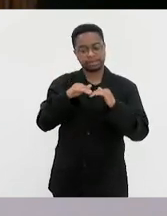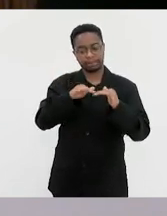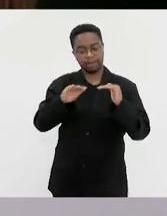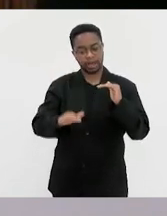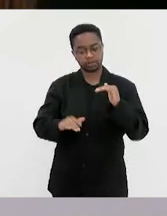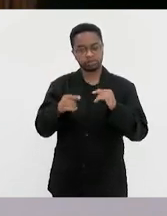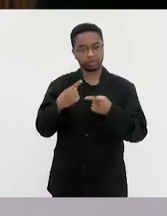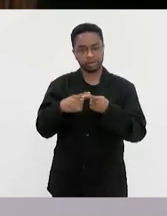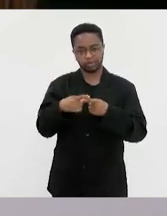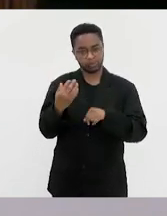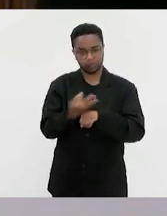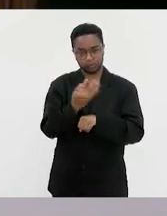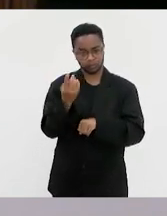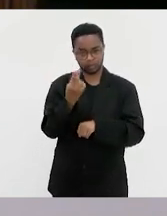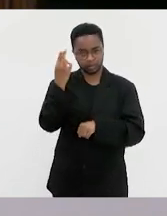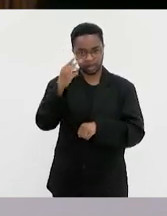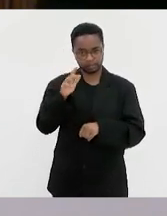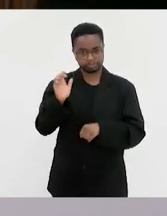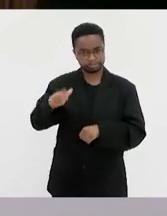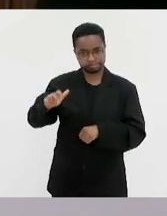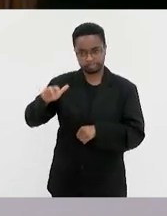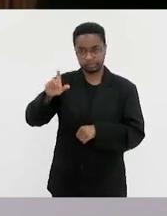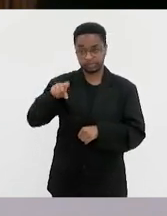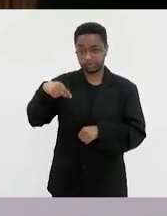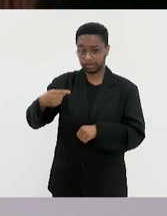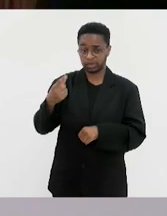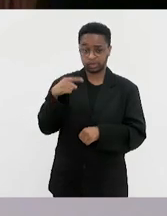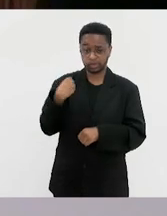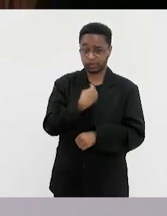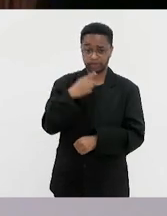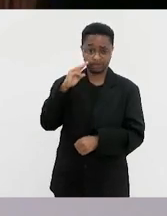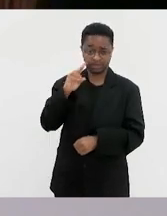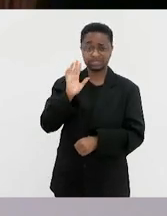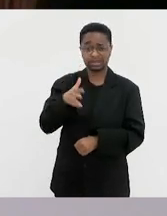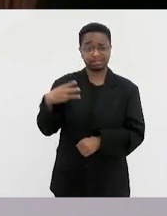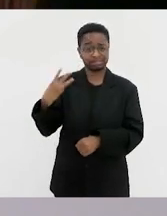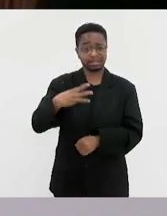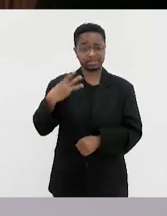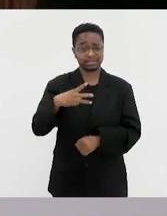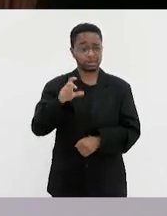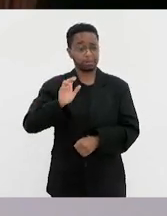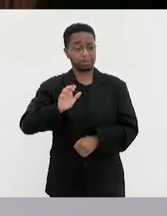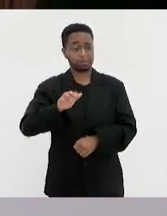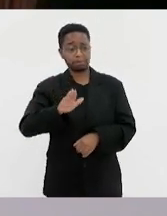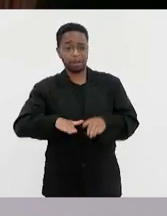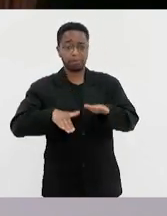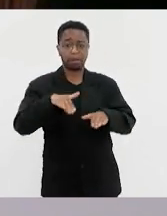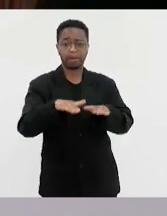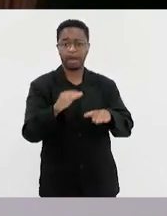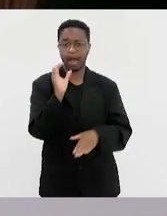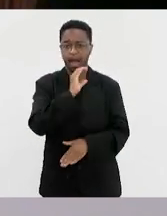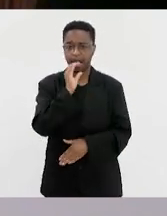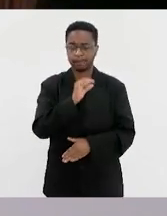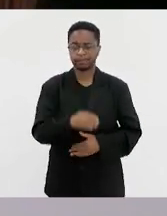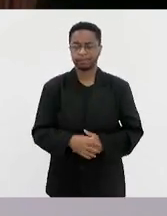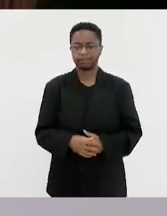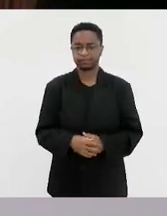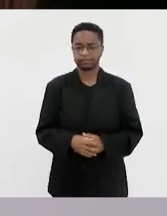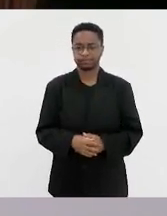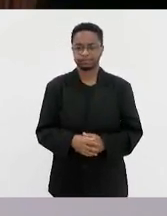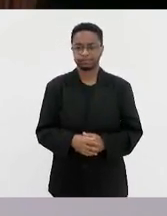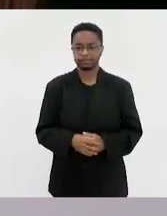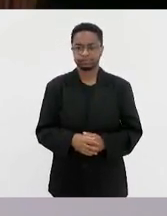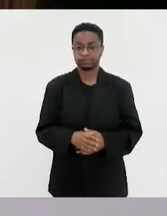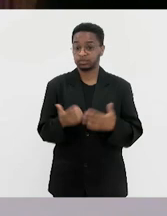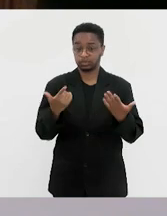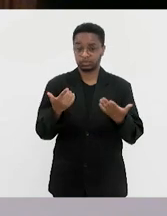aguentar subir. Quando a gente se olhou, meu avô já estava no 3º degrau e não tinha